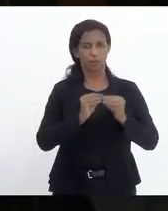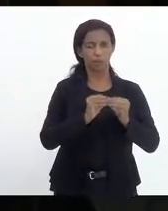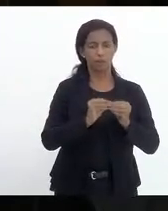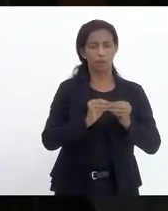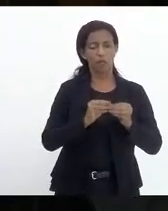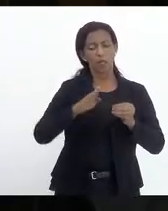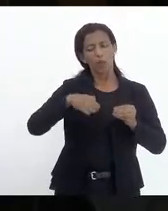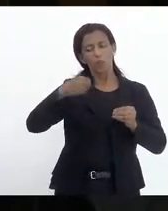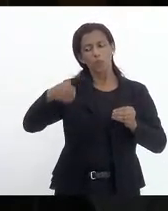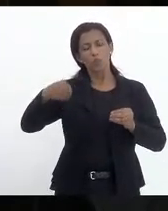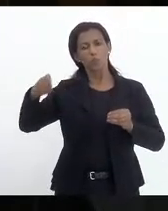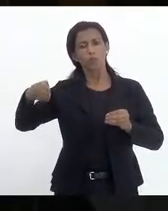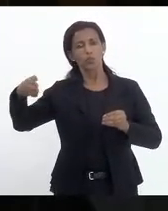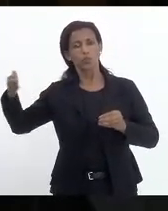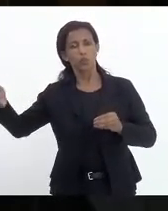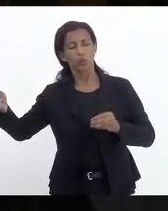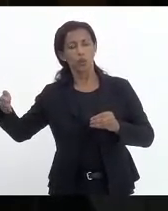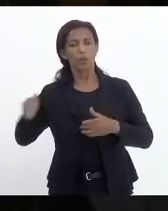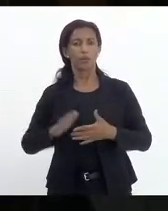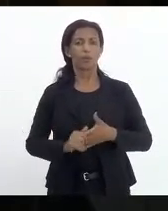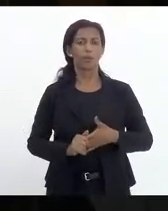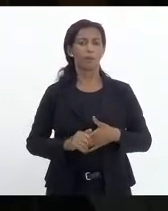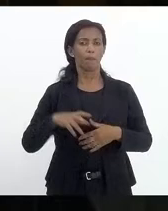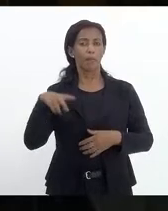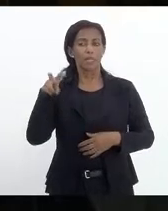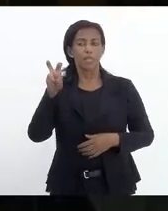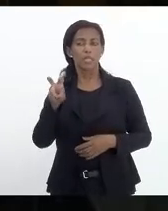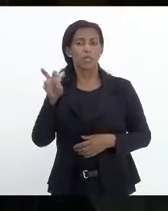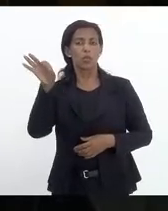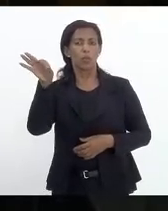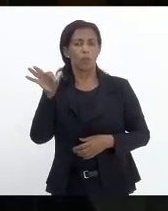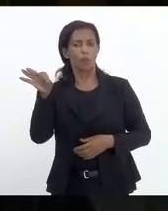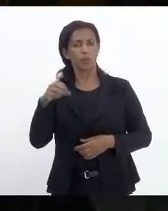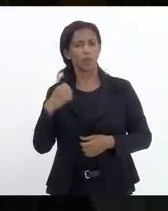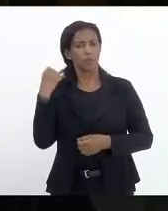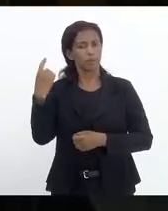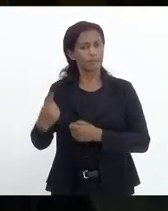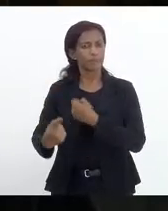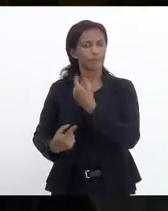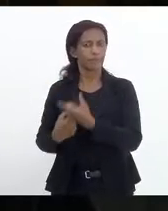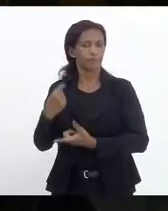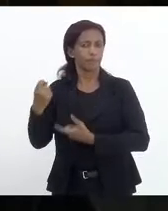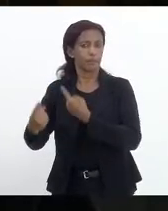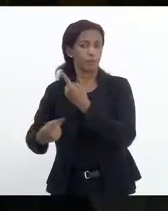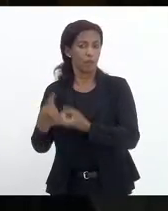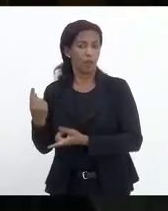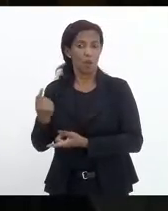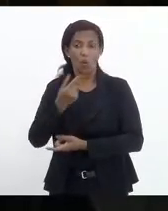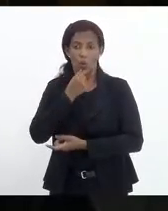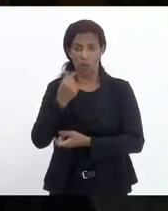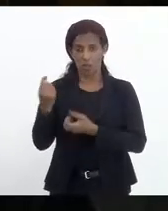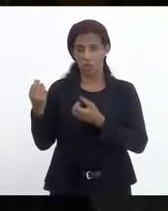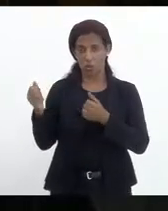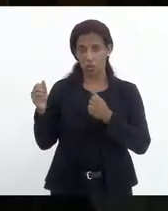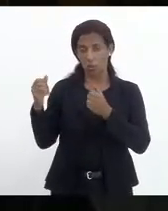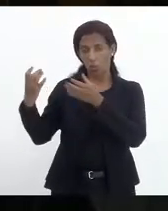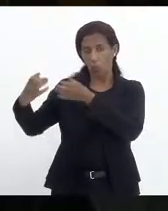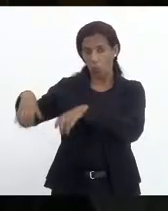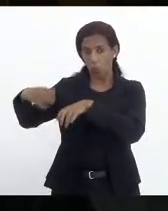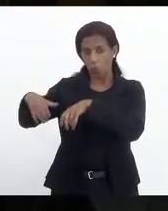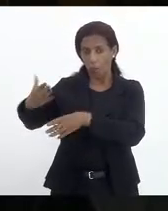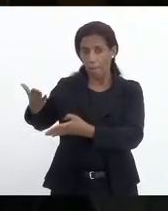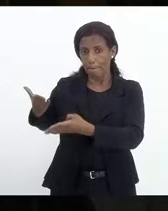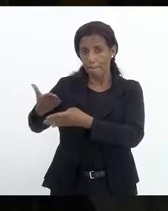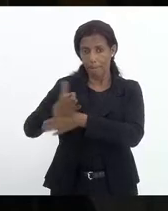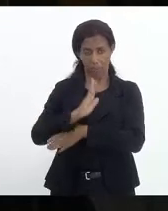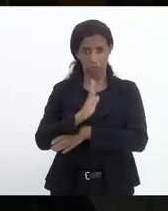triângulos subsequentes vão incidindo mais cinco porcento cidadão quando fez concurso público e